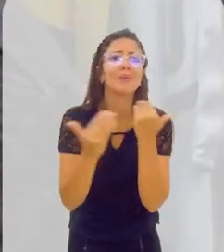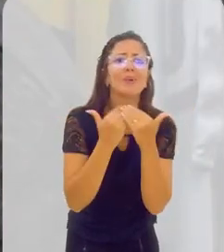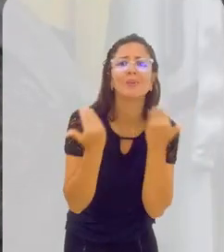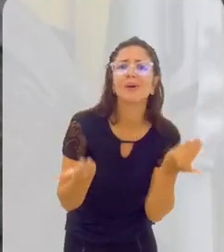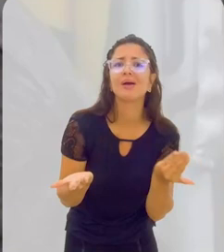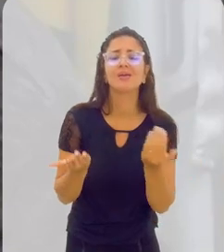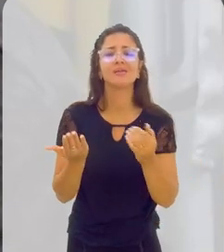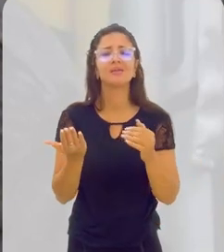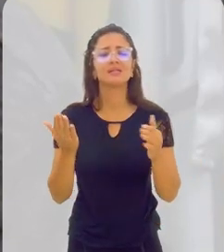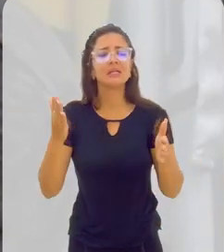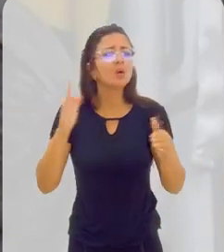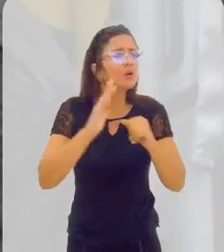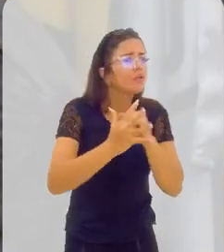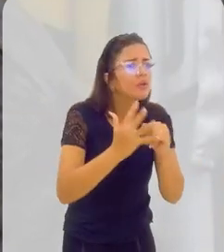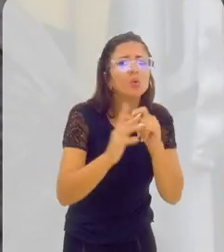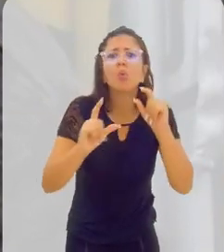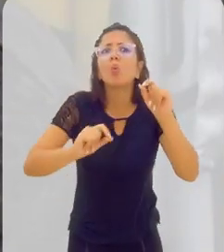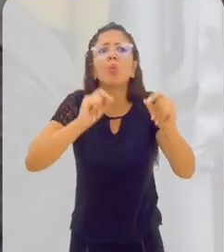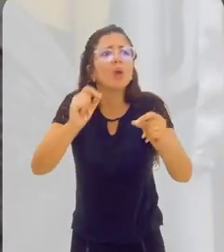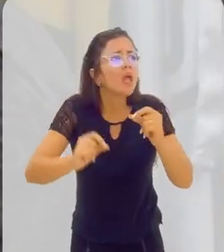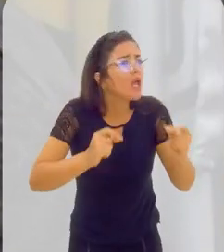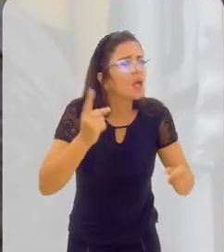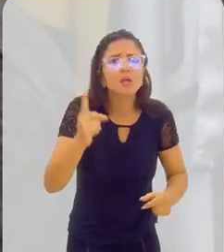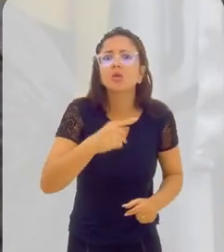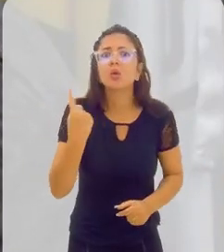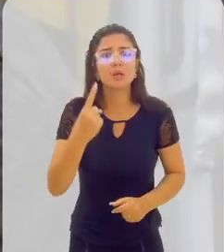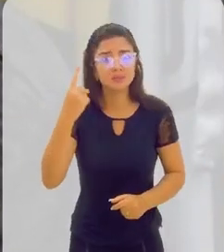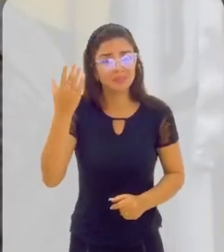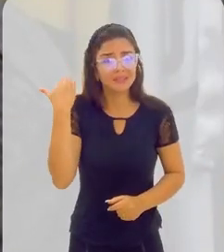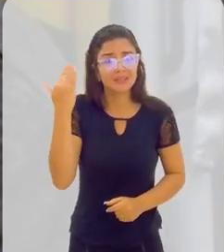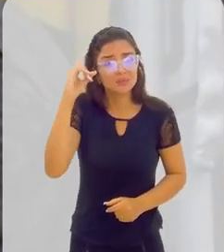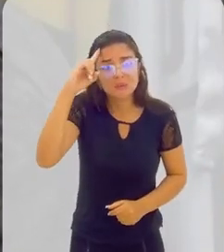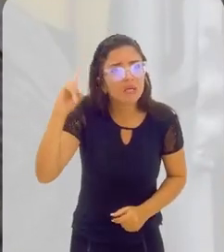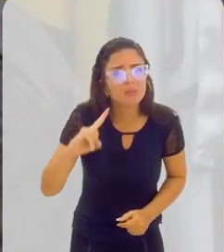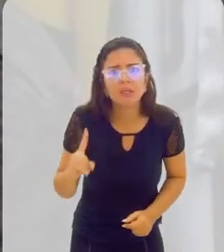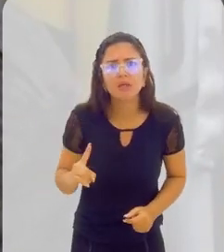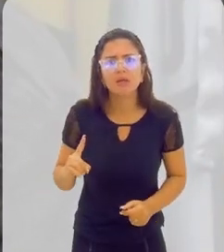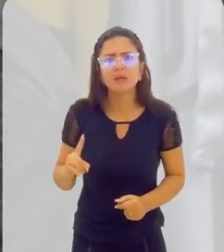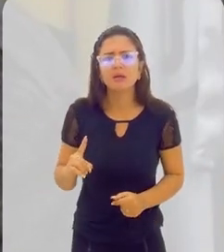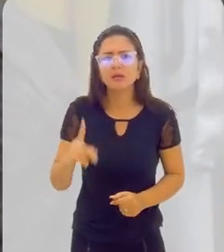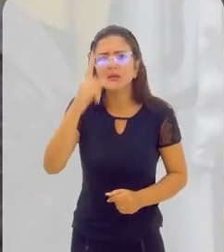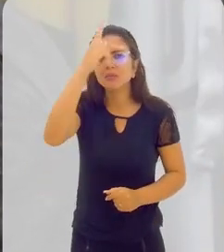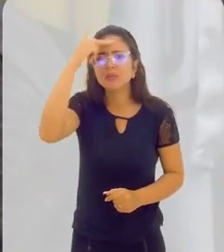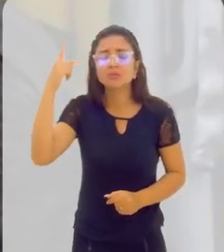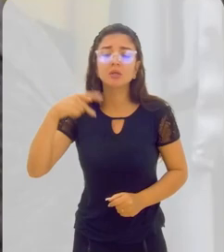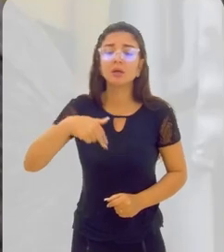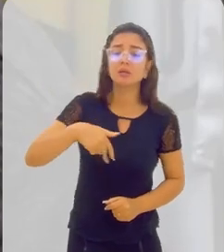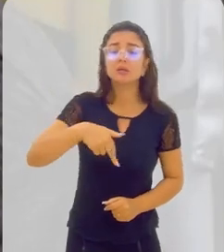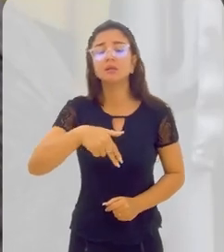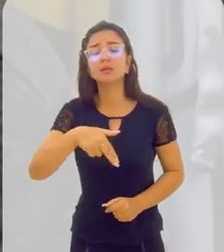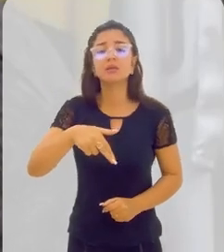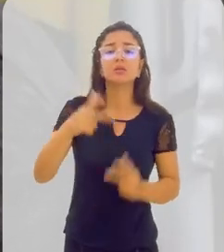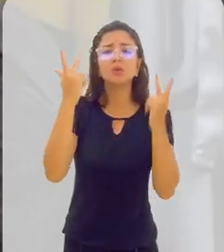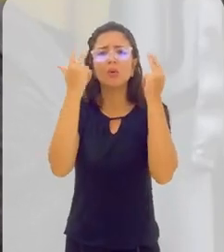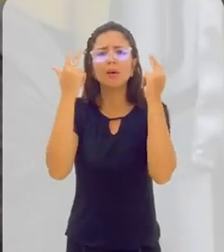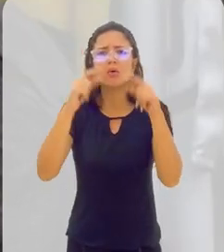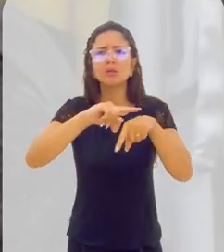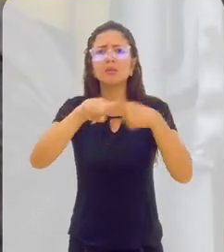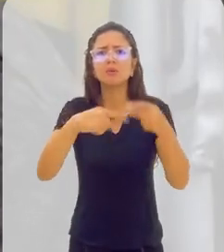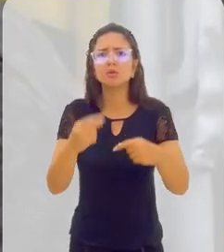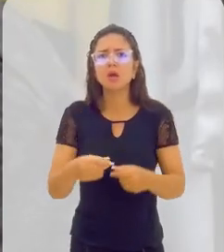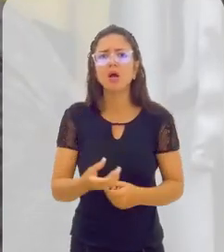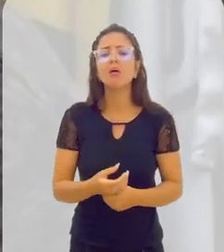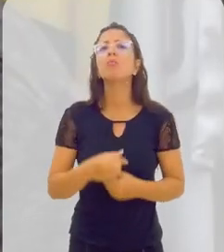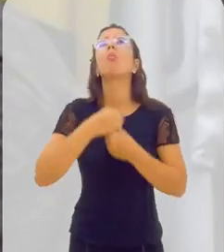a gente não sabia nada Então teve gente que entrou no hospital andando e tava entubado em 5 minutos e